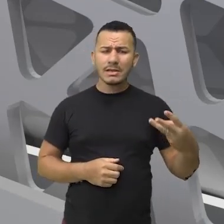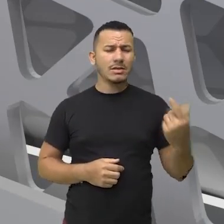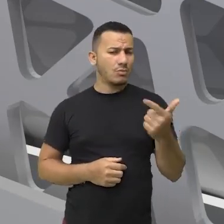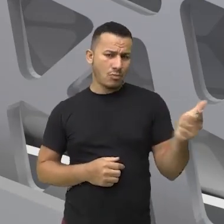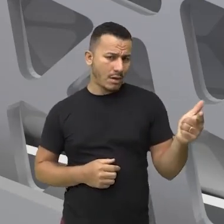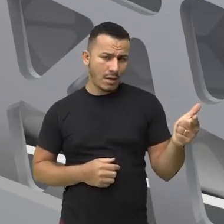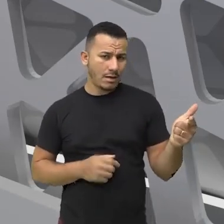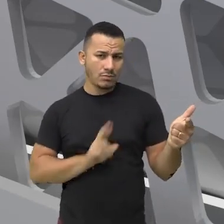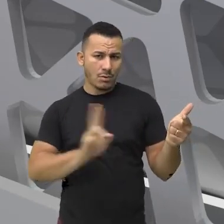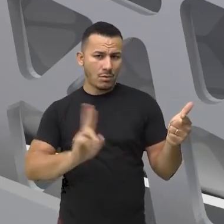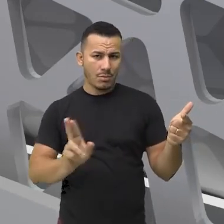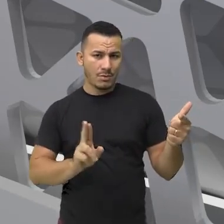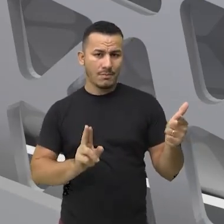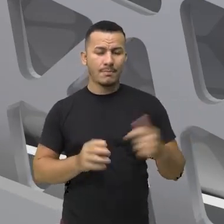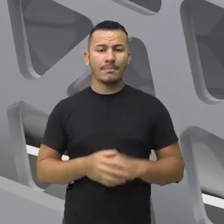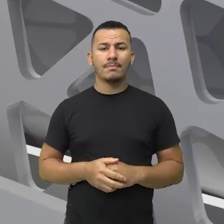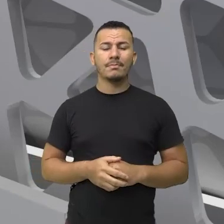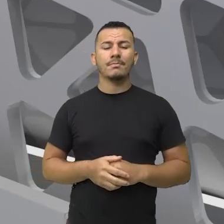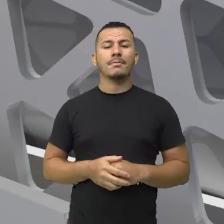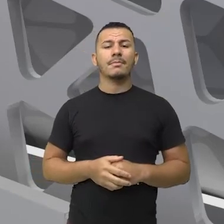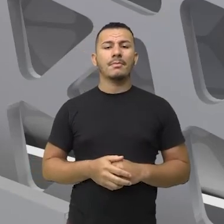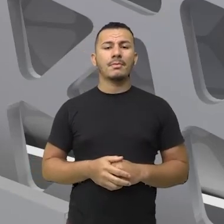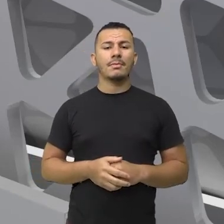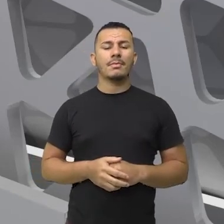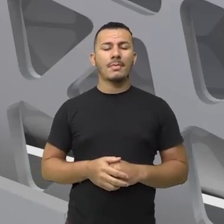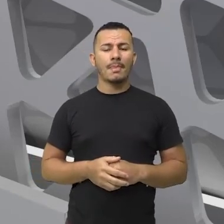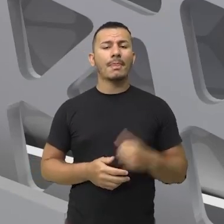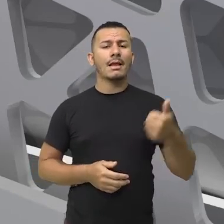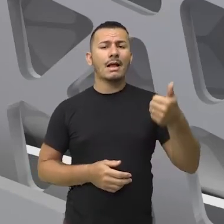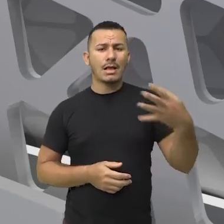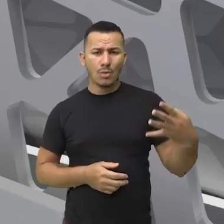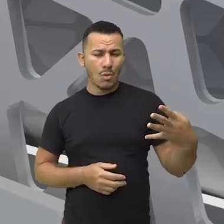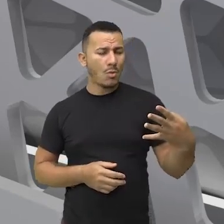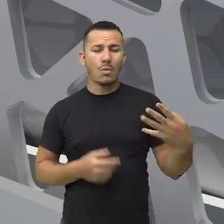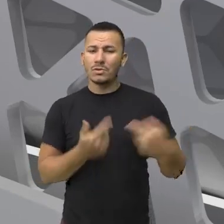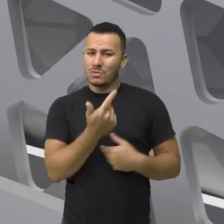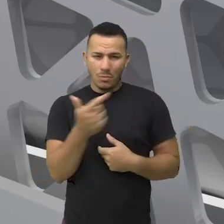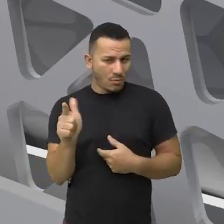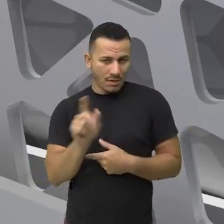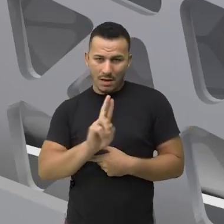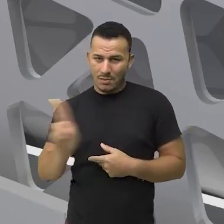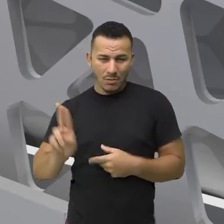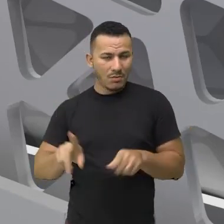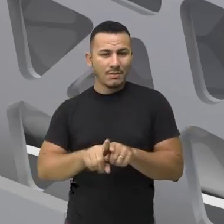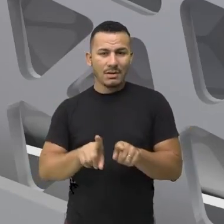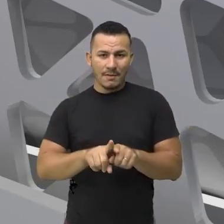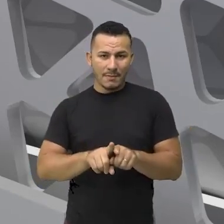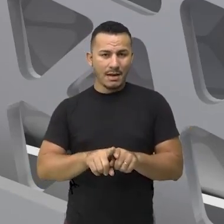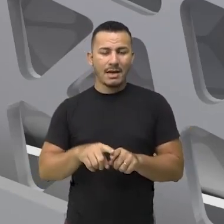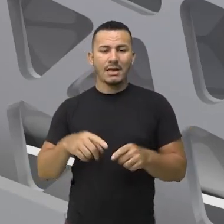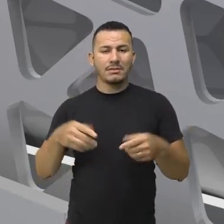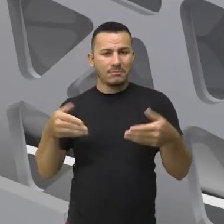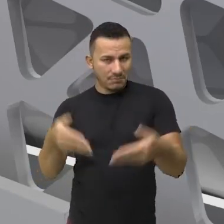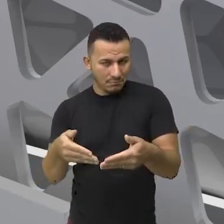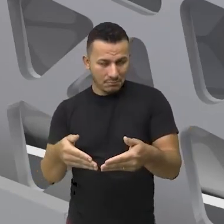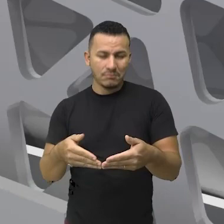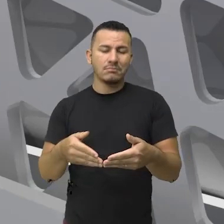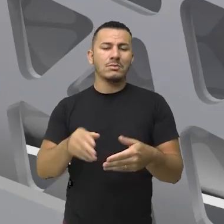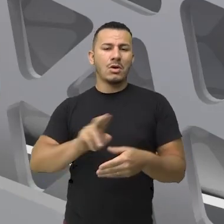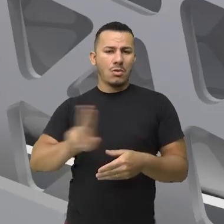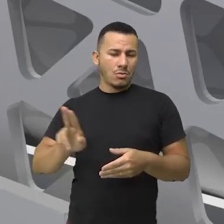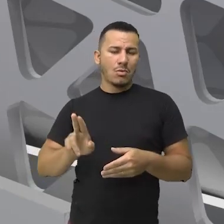especial. Polígono de 13 lados. 14 também não tem nome específico, é um